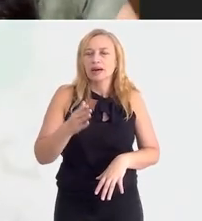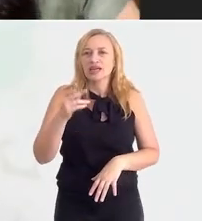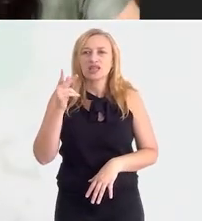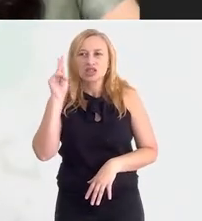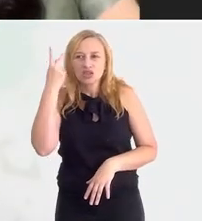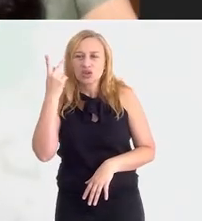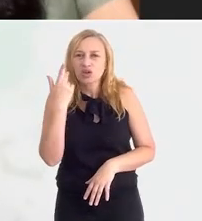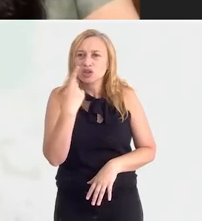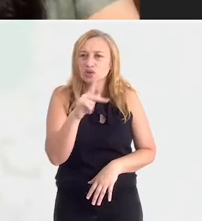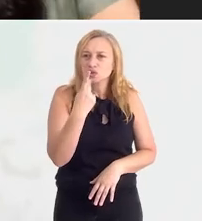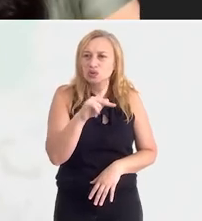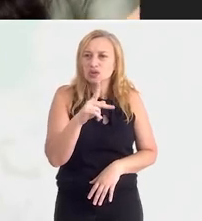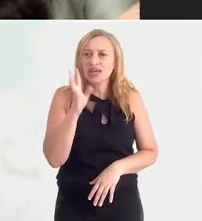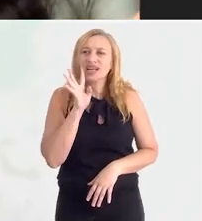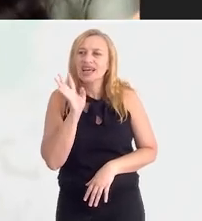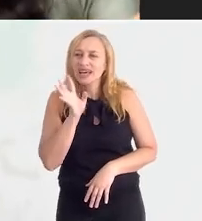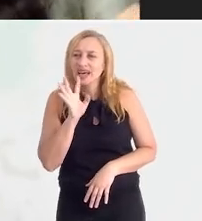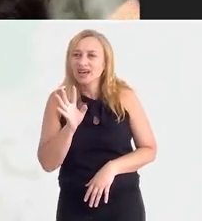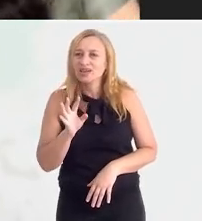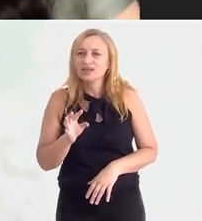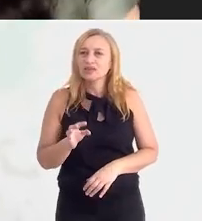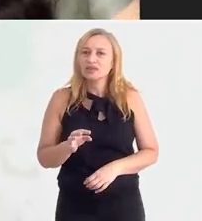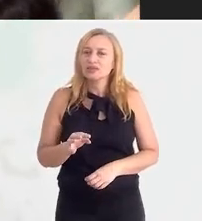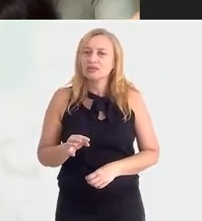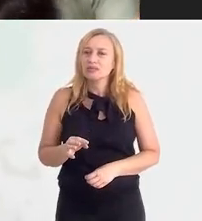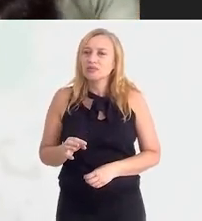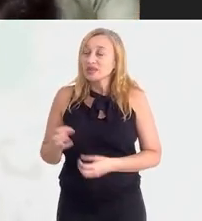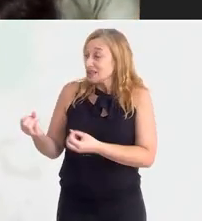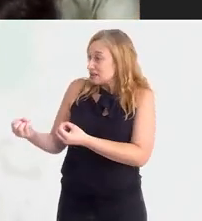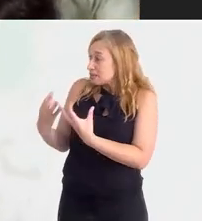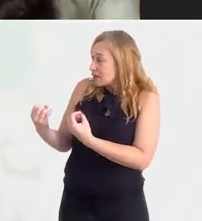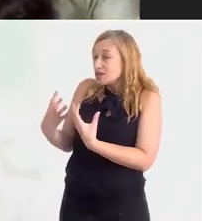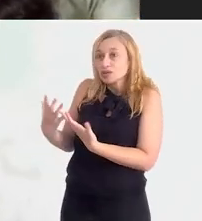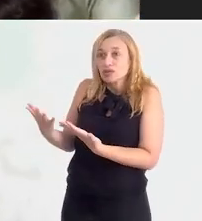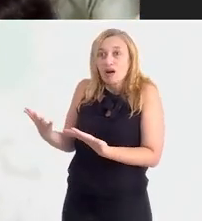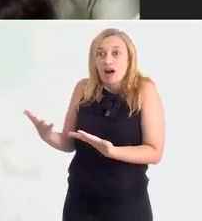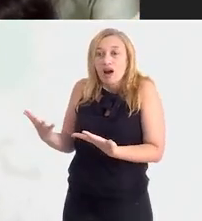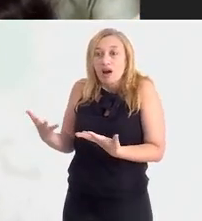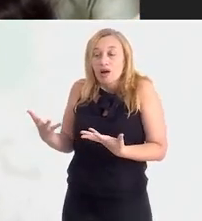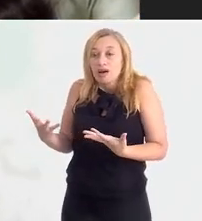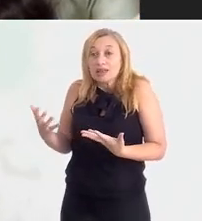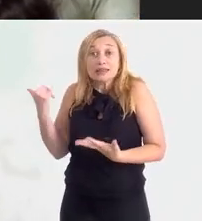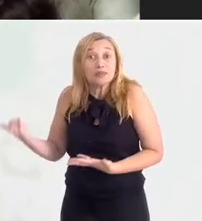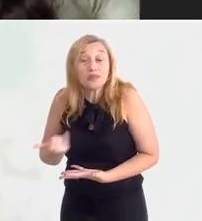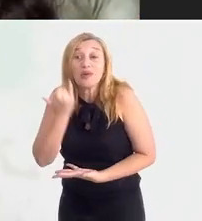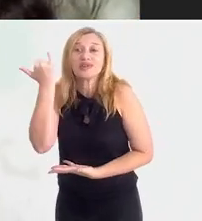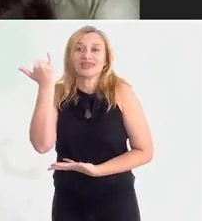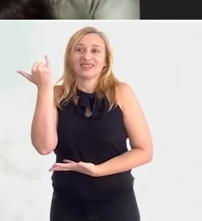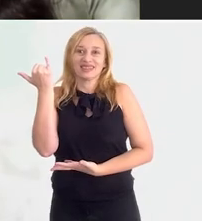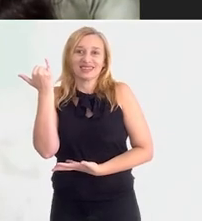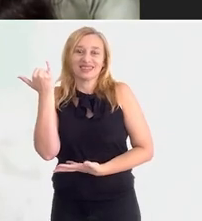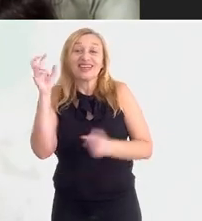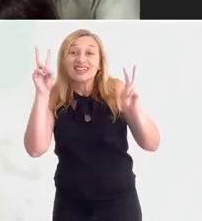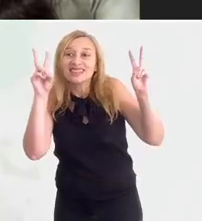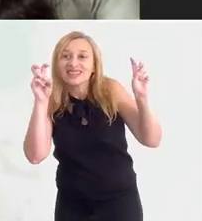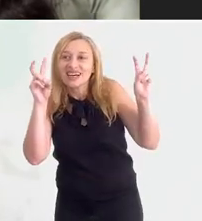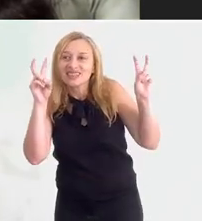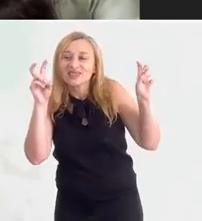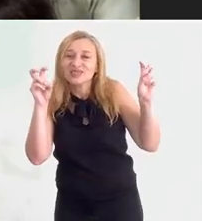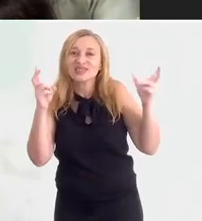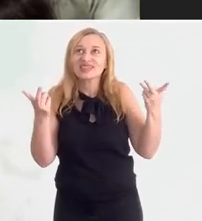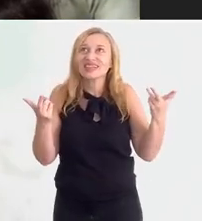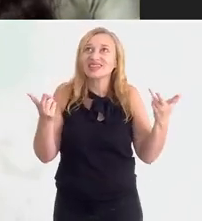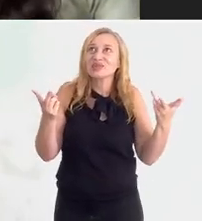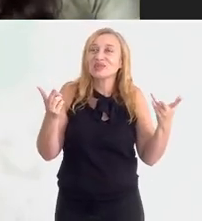suas. Que bacana isso. Muito obrigado. São lições que você passou aqui. É super importante essa